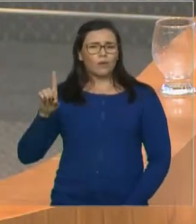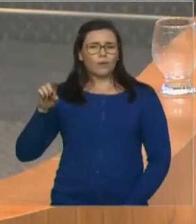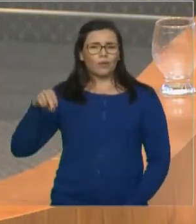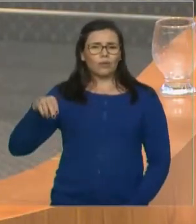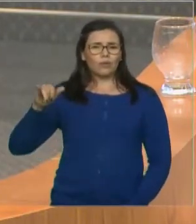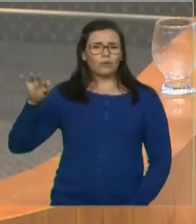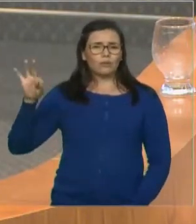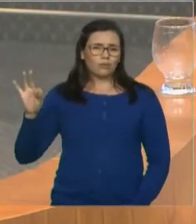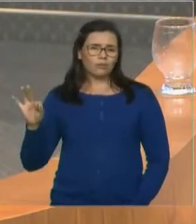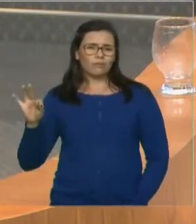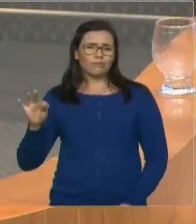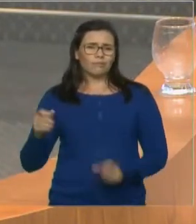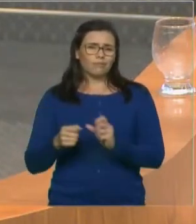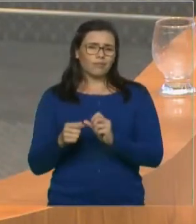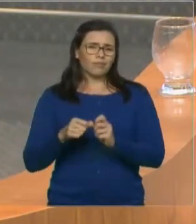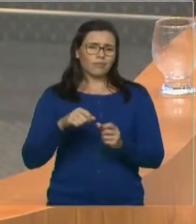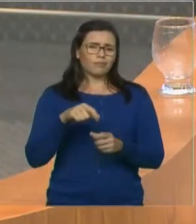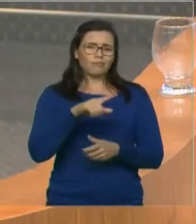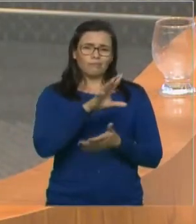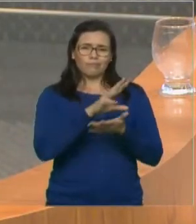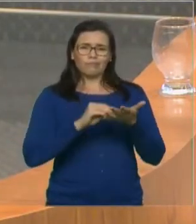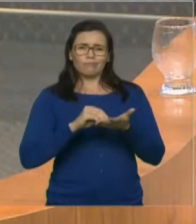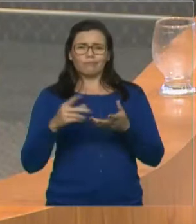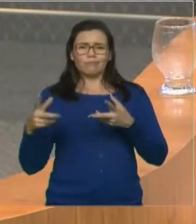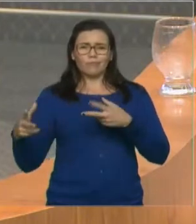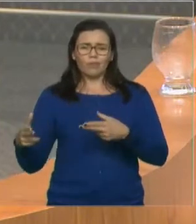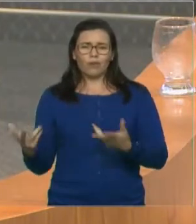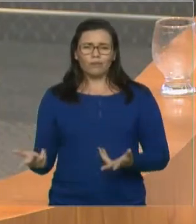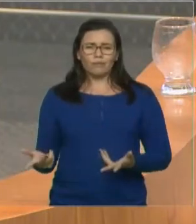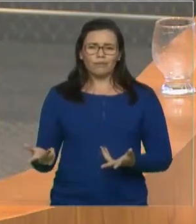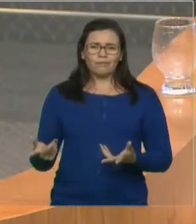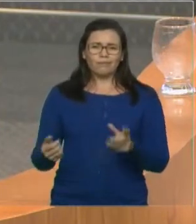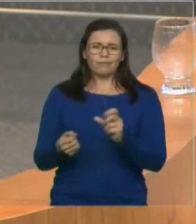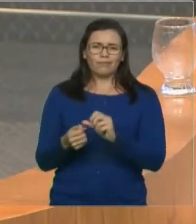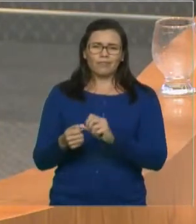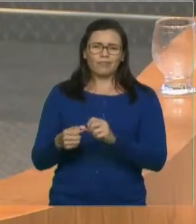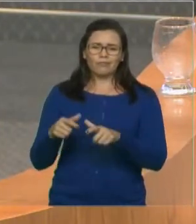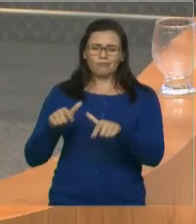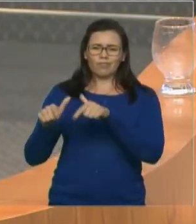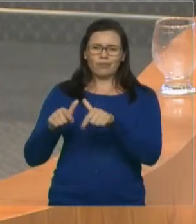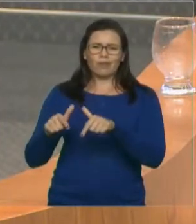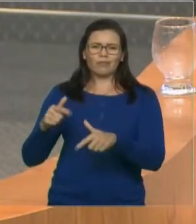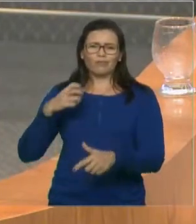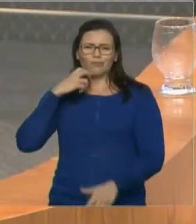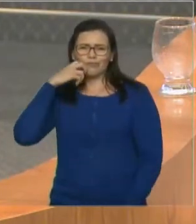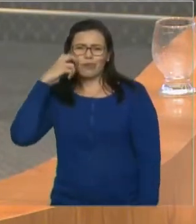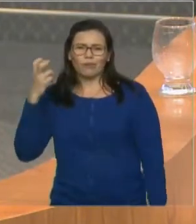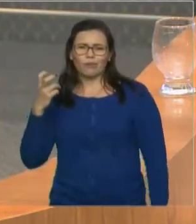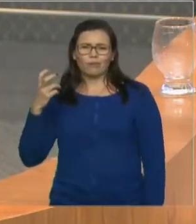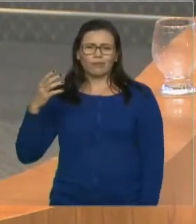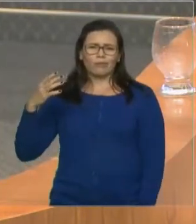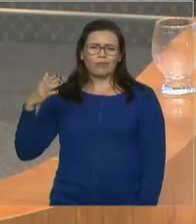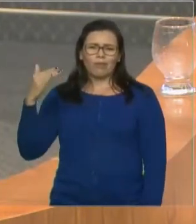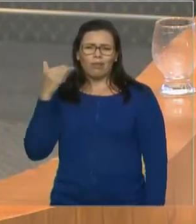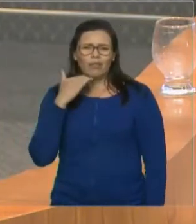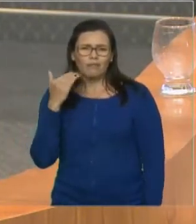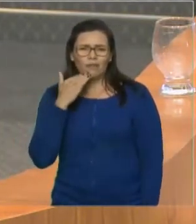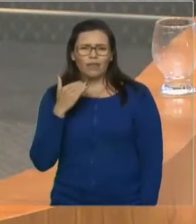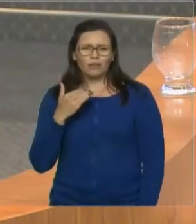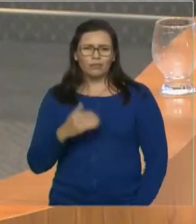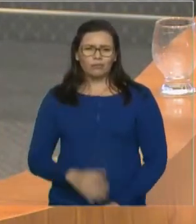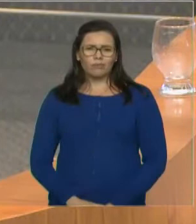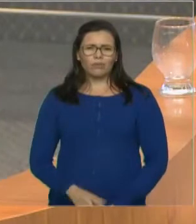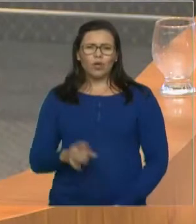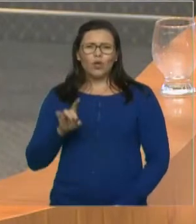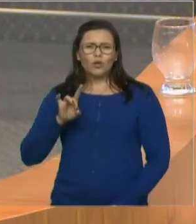menor de recuperação, se não daria para fazer já um serviço que prestasse, um serviço de vergonha, um serviço digno do povo maranhense, não